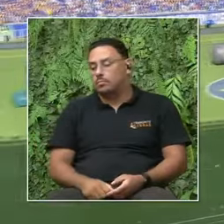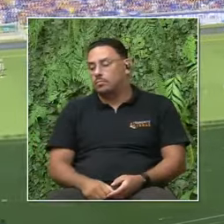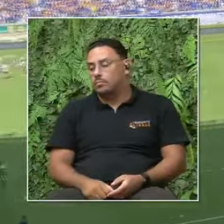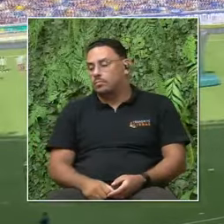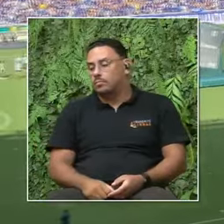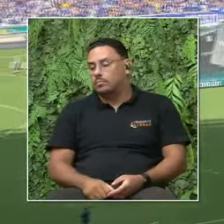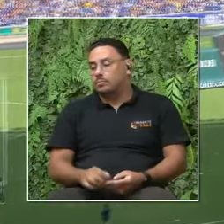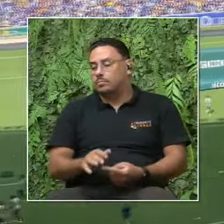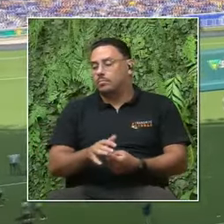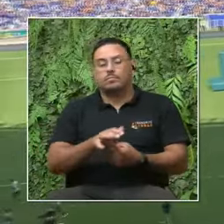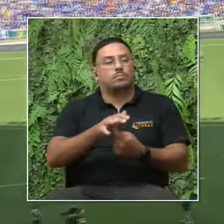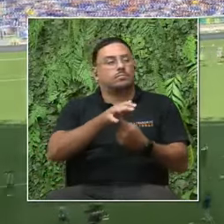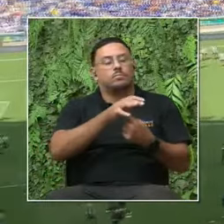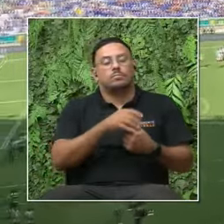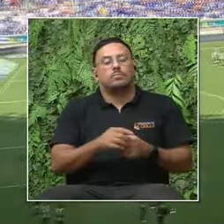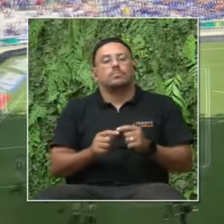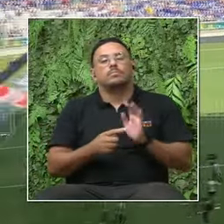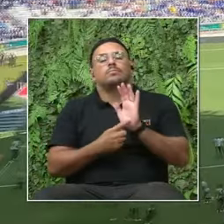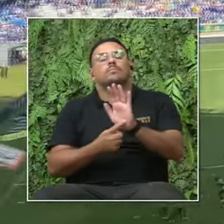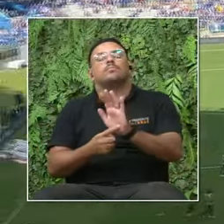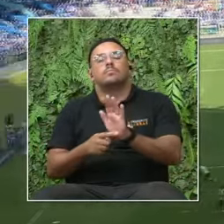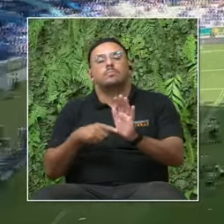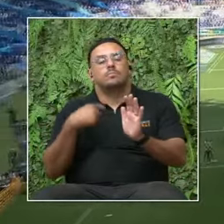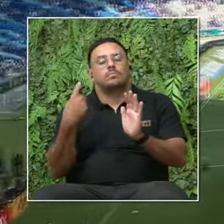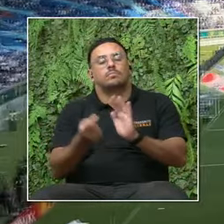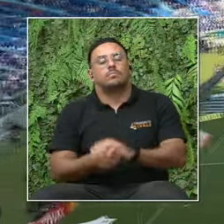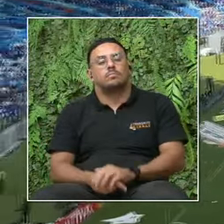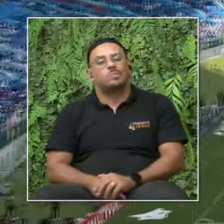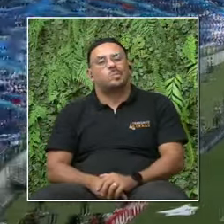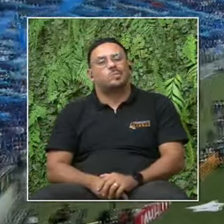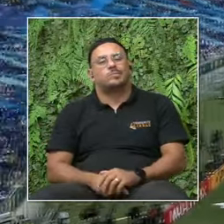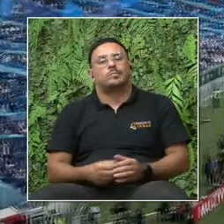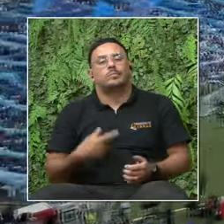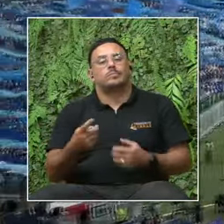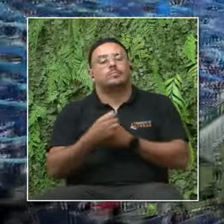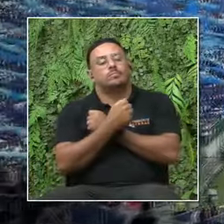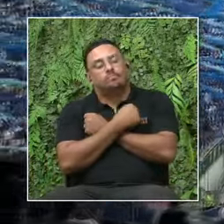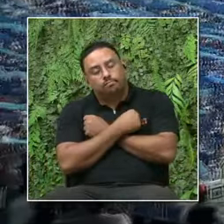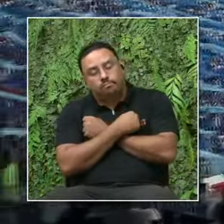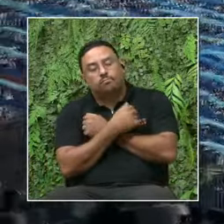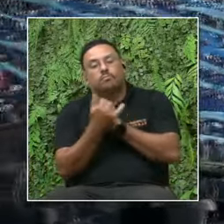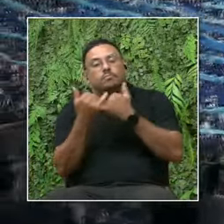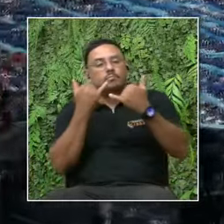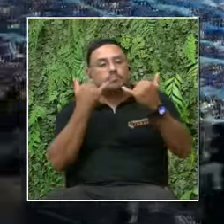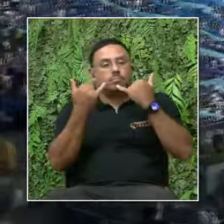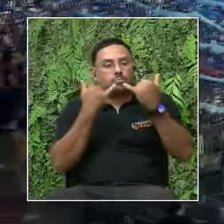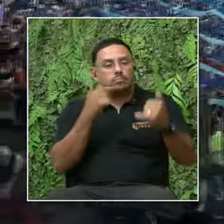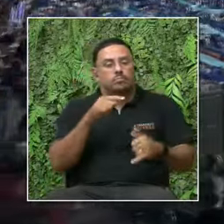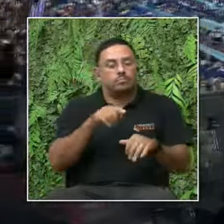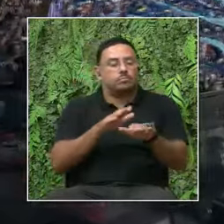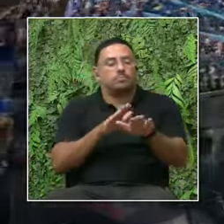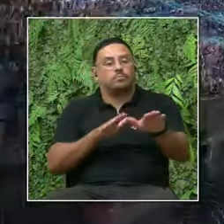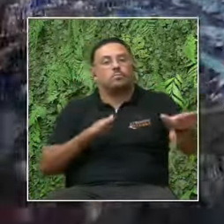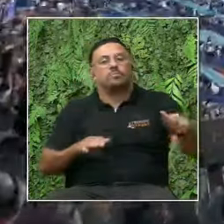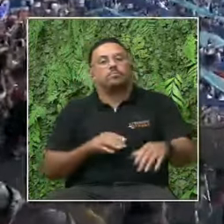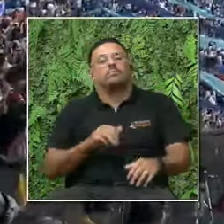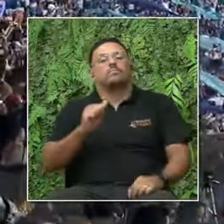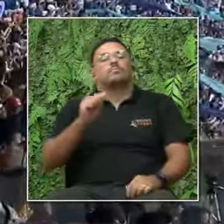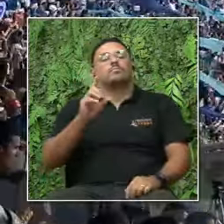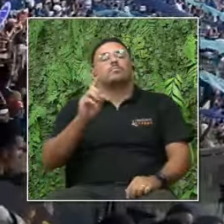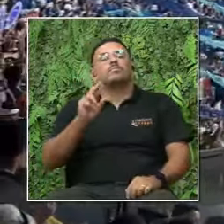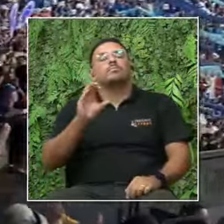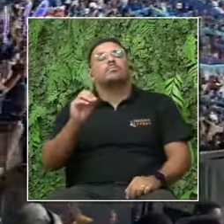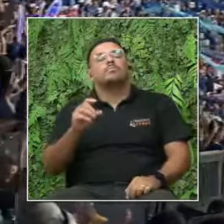helicóptero da 98 lev para você abraço Erson levando para você informações do trânsito Ô